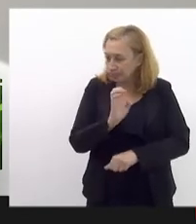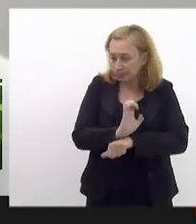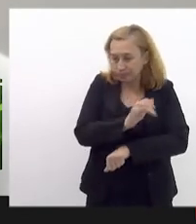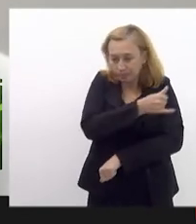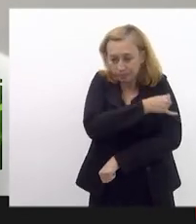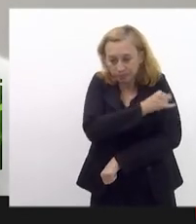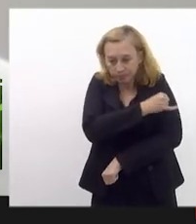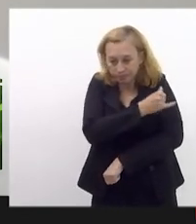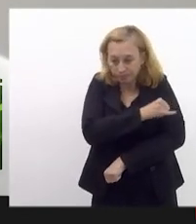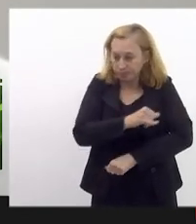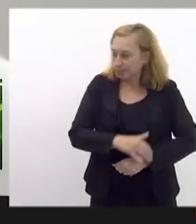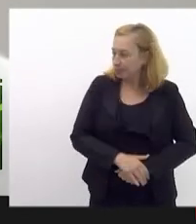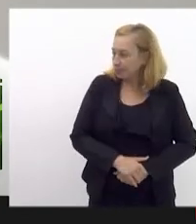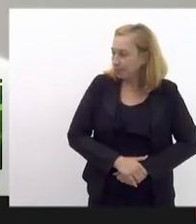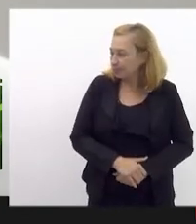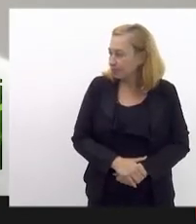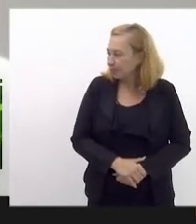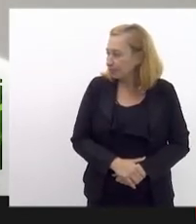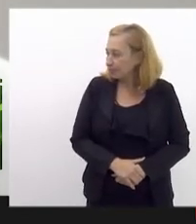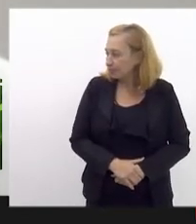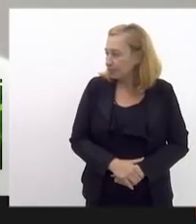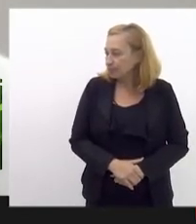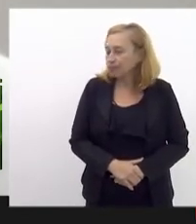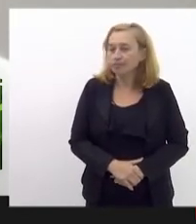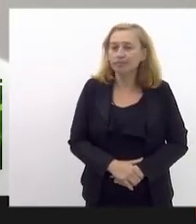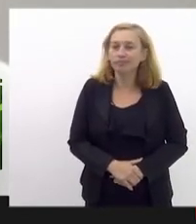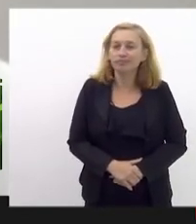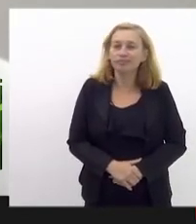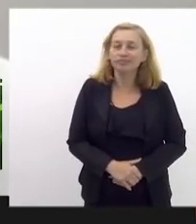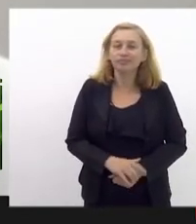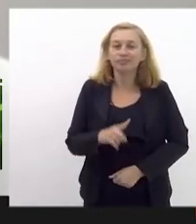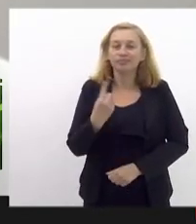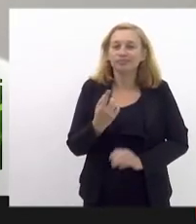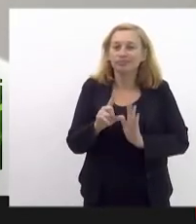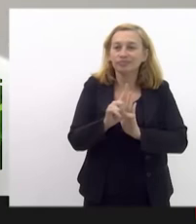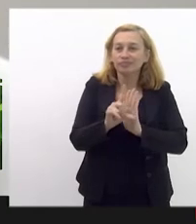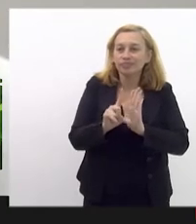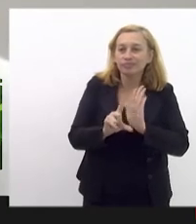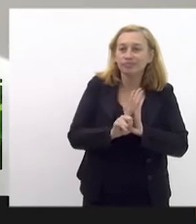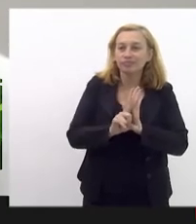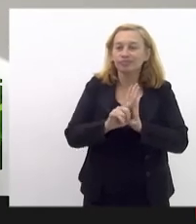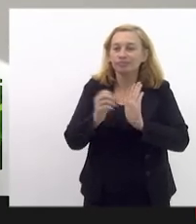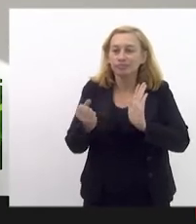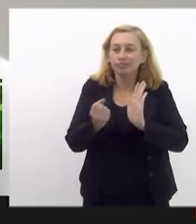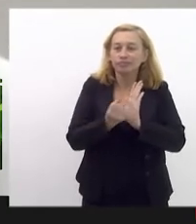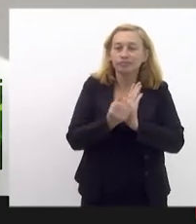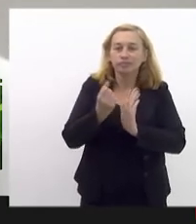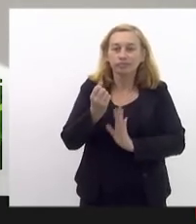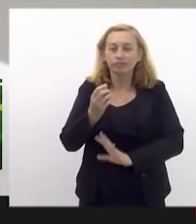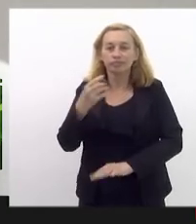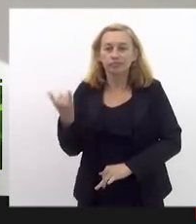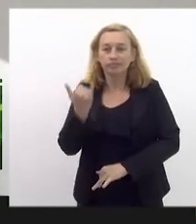Janeiro, na medida em que vai justamente, né, alinhar a nossa lei ao que o marco legal trouxe de inovação, a todos os